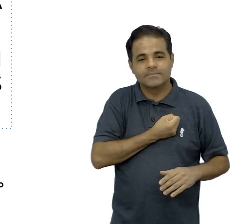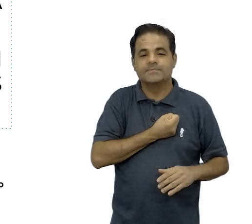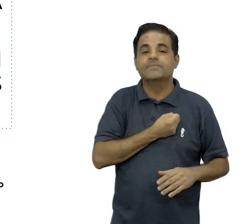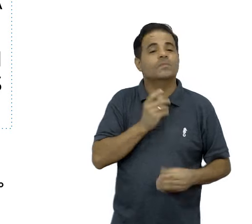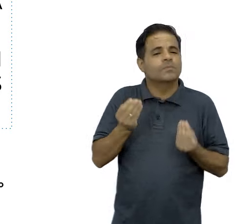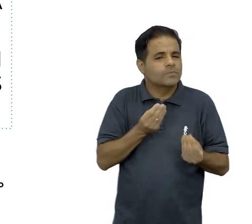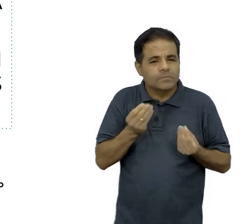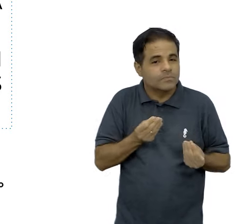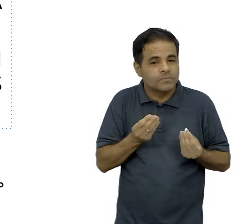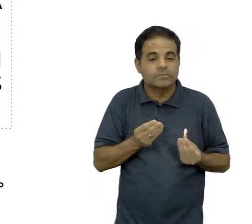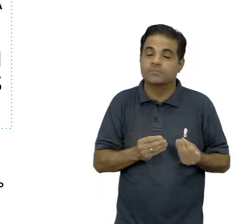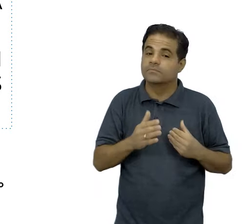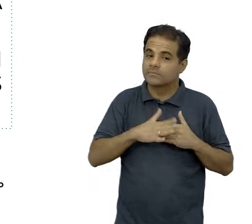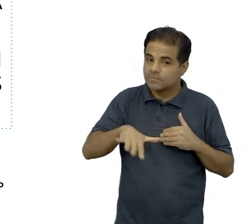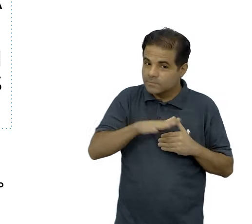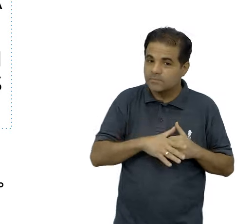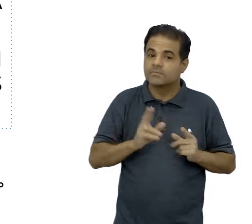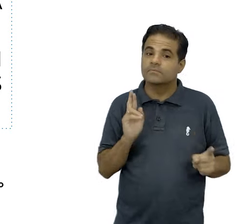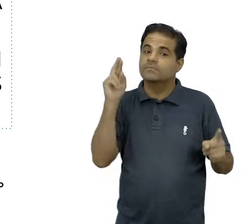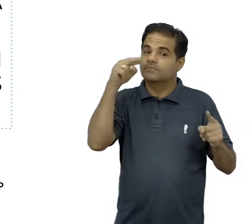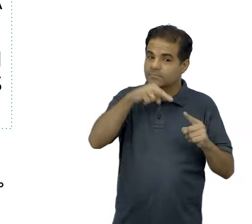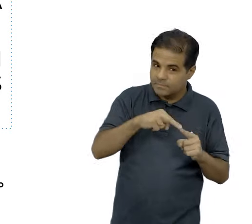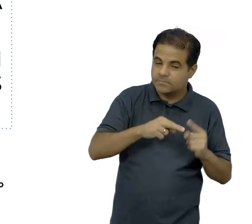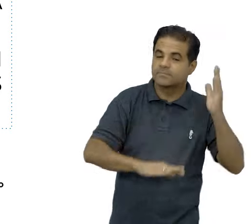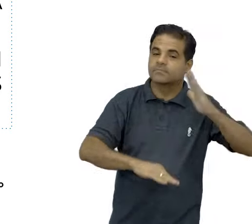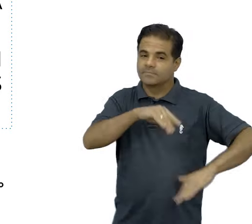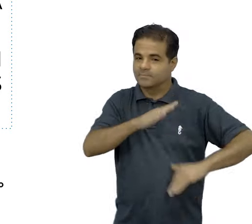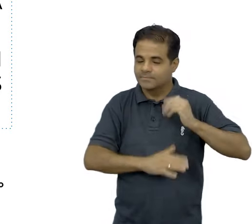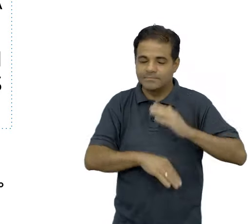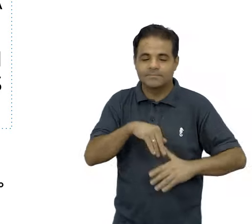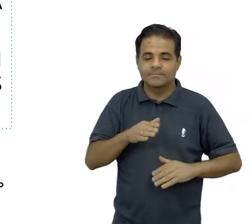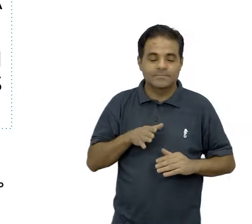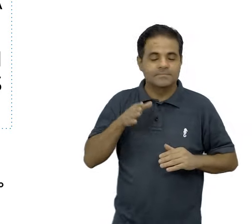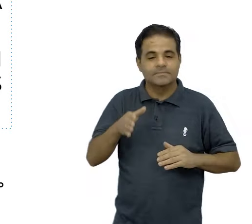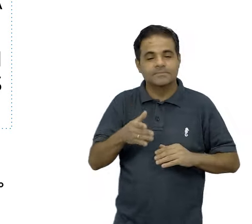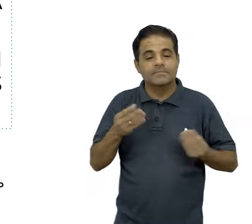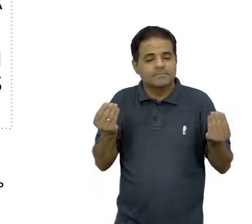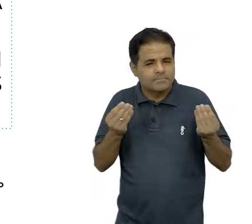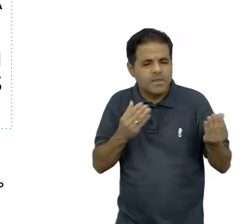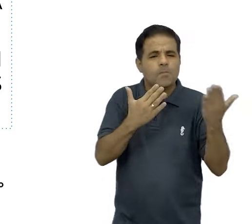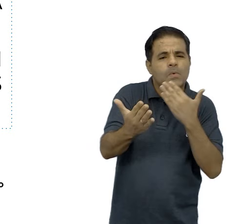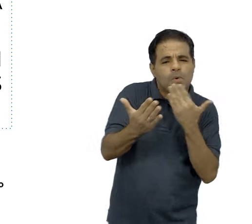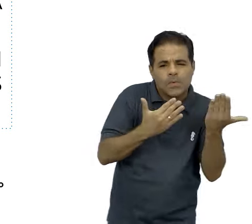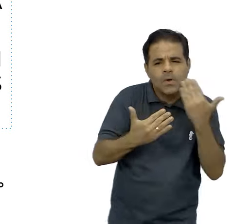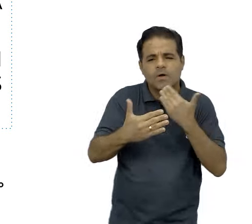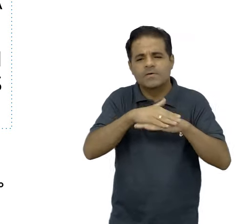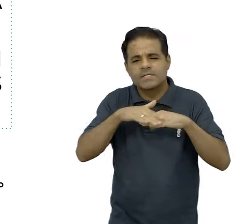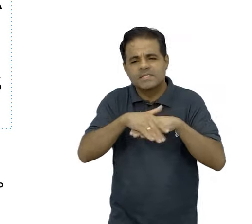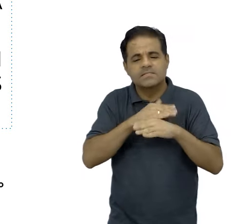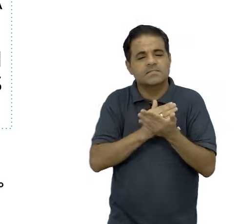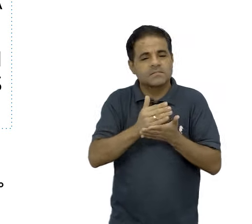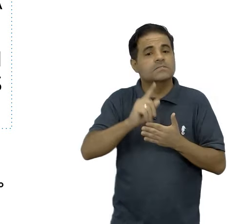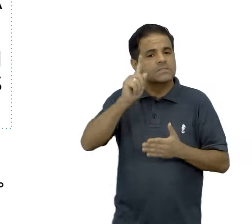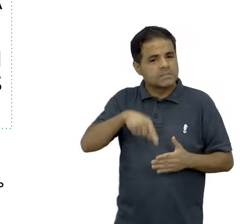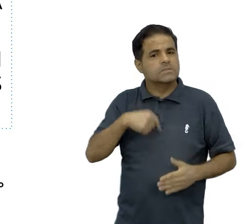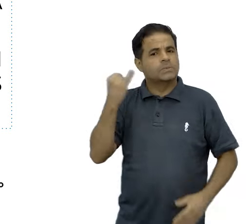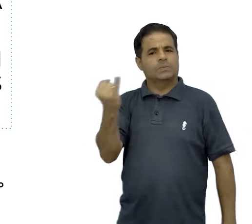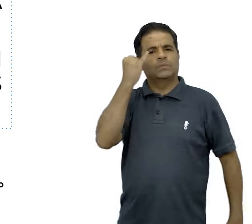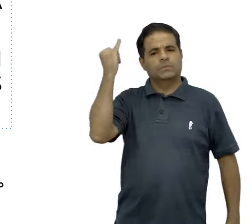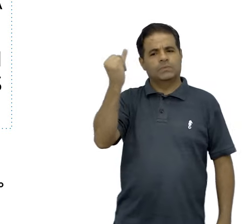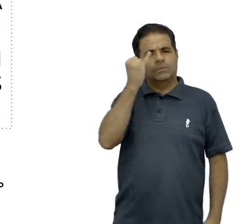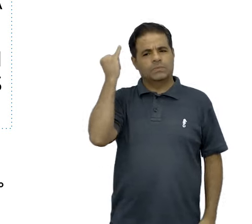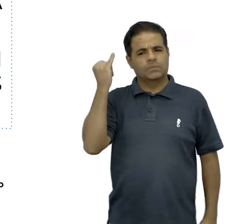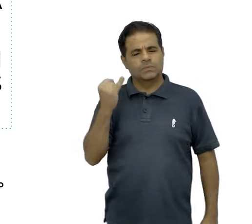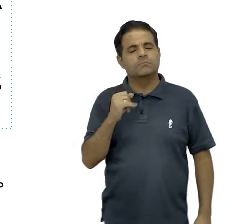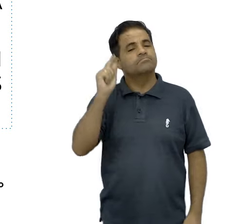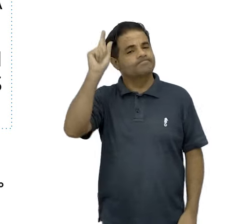né? Conforme a referida habilidade que nós lemos. E para a conversa inicial, nossa, isso é muito